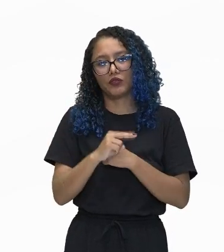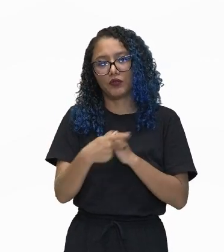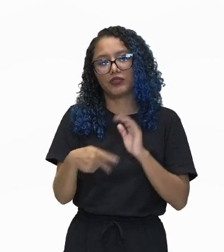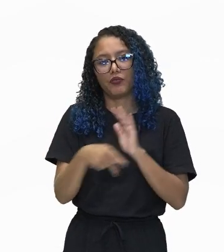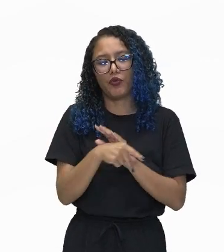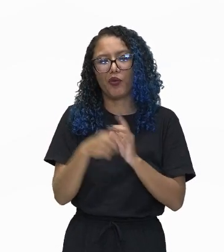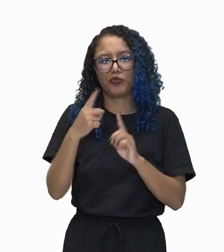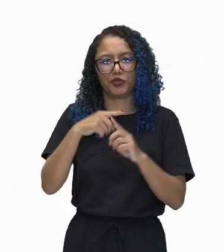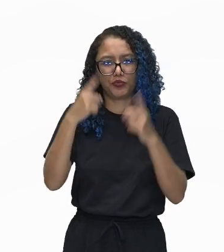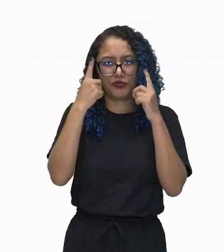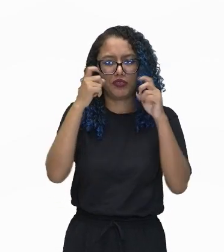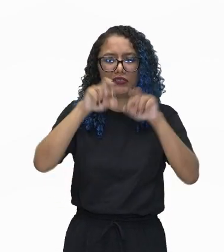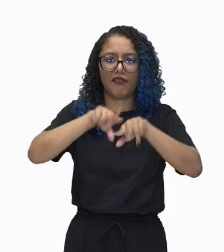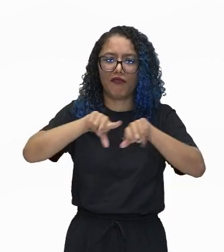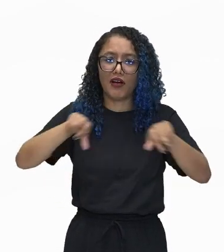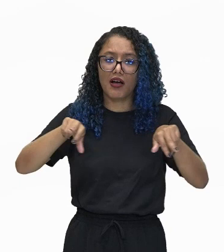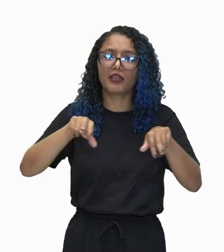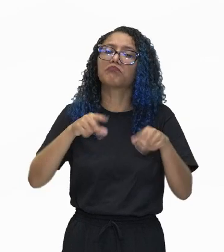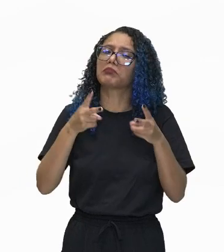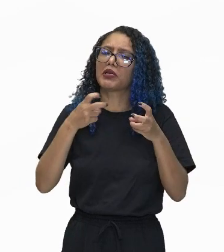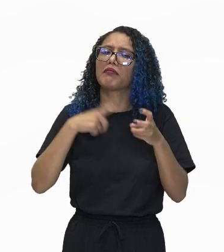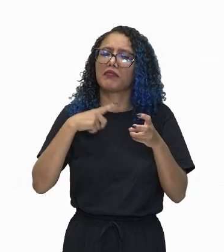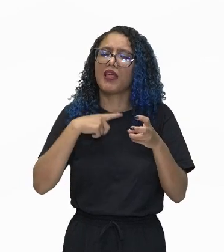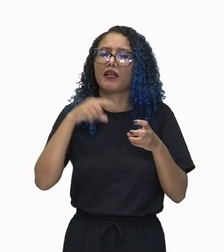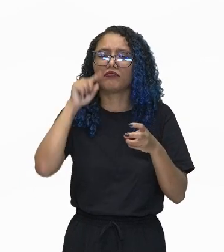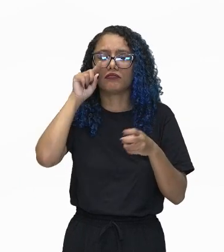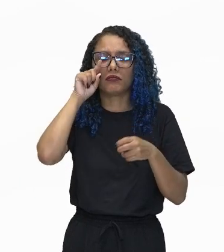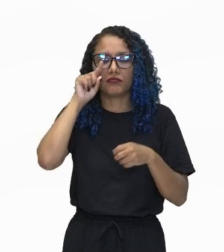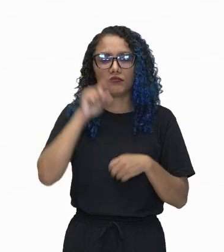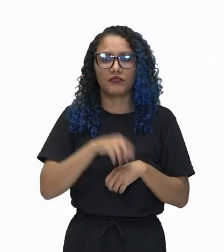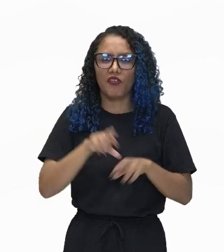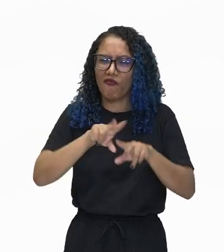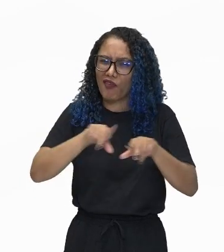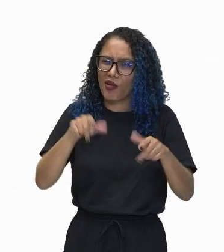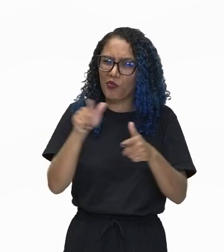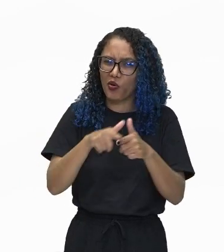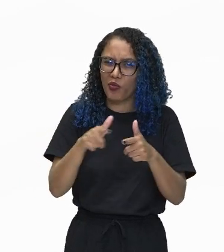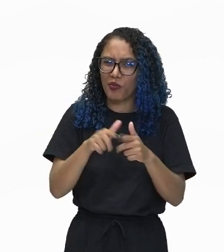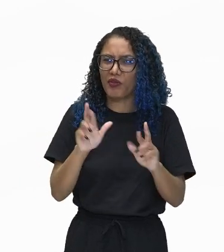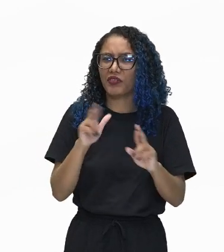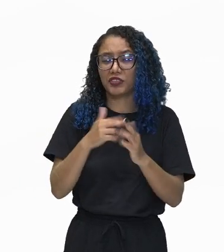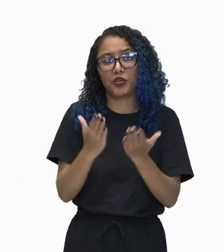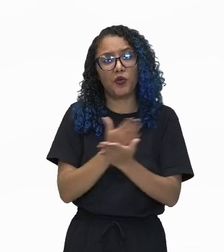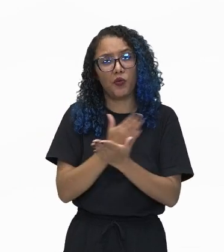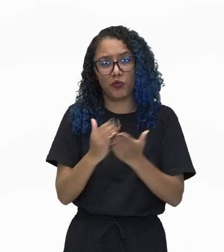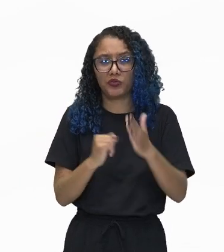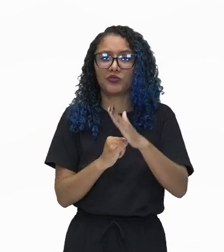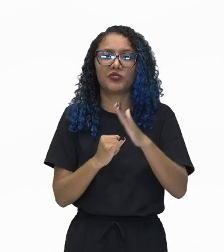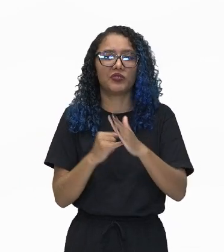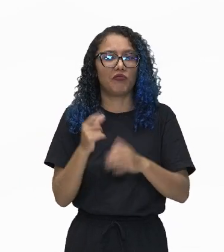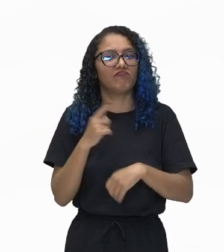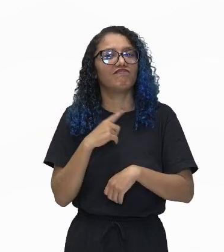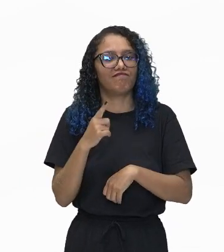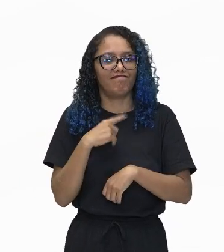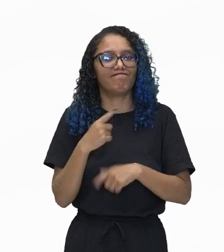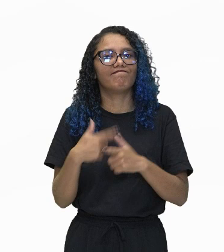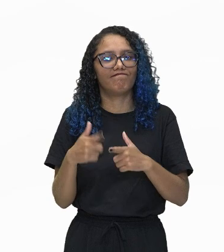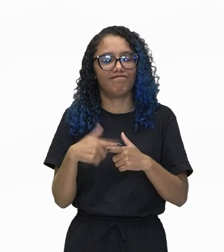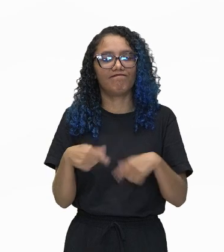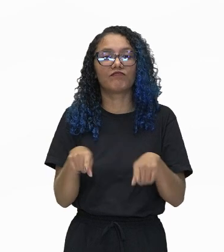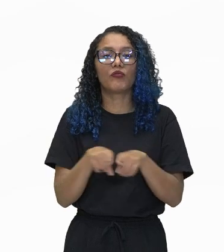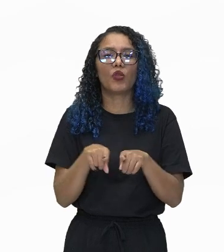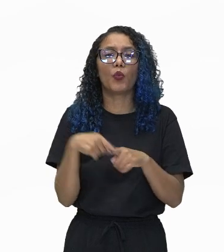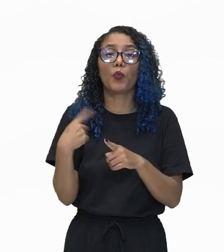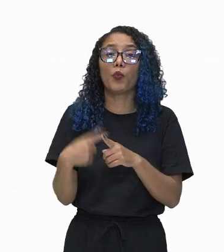Então, observa que nós temos esses problemas, não é mesmo, relacionado a algumas instituições do nosso Brasil, tá? Porque